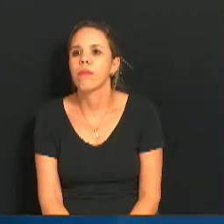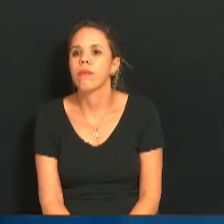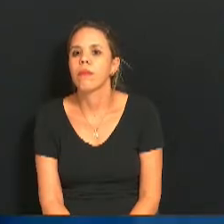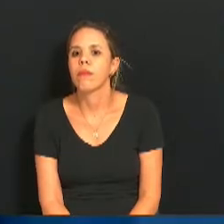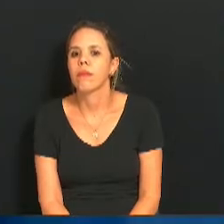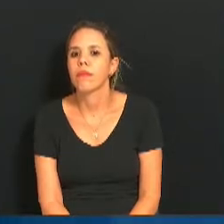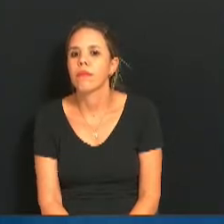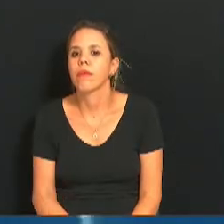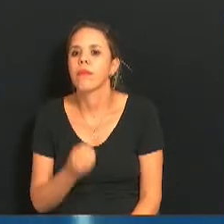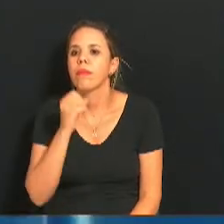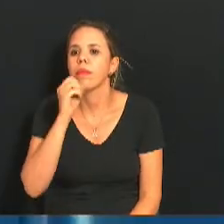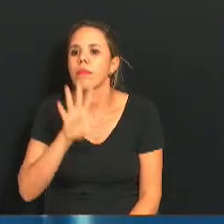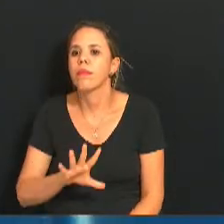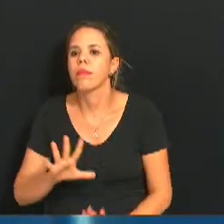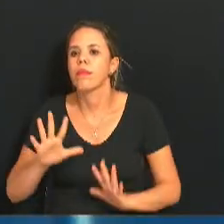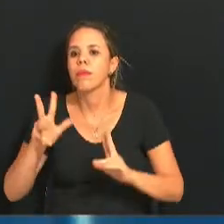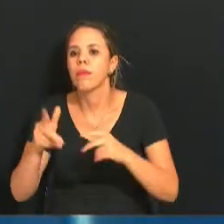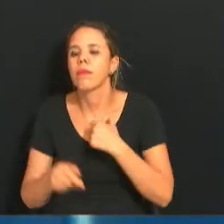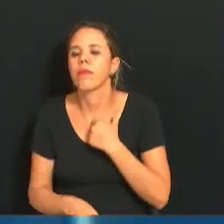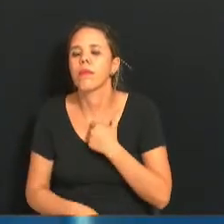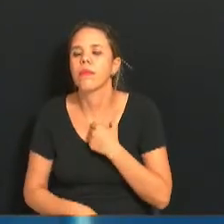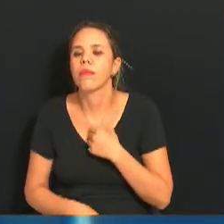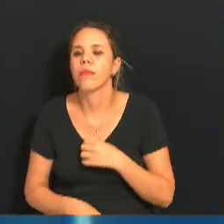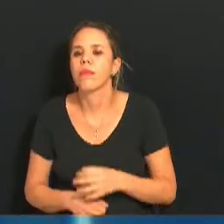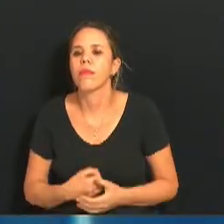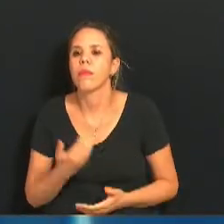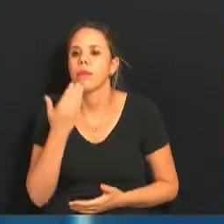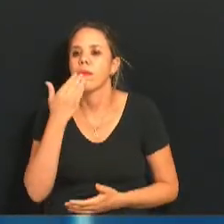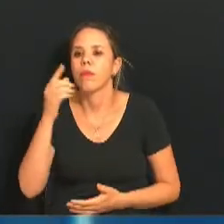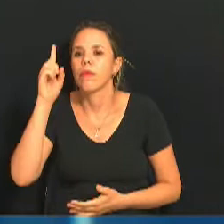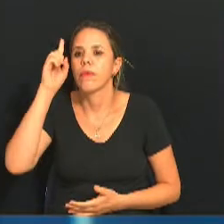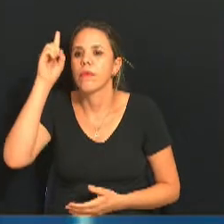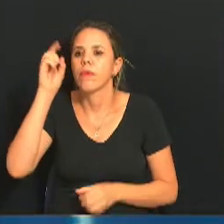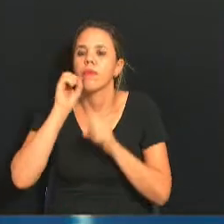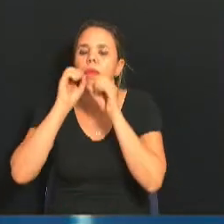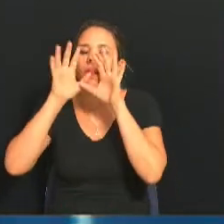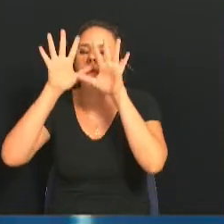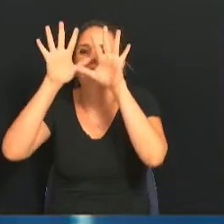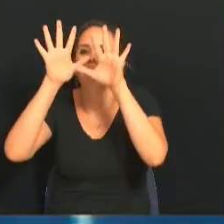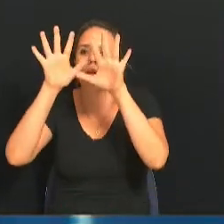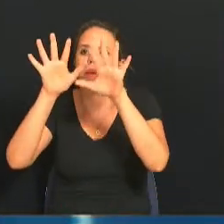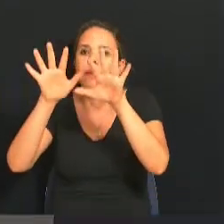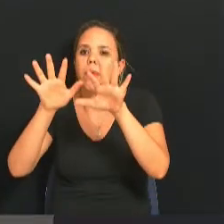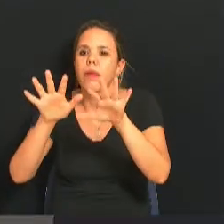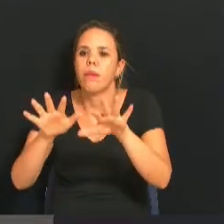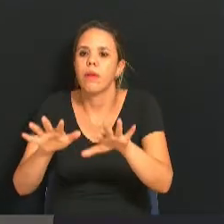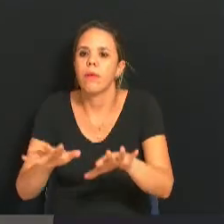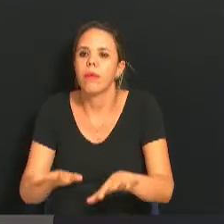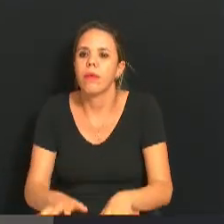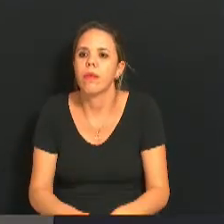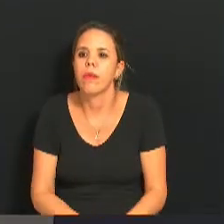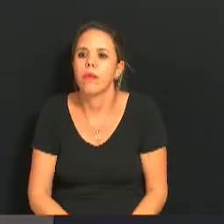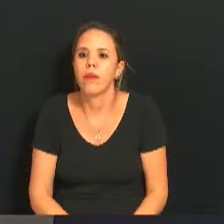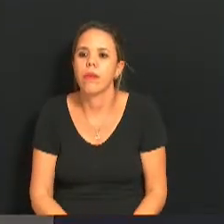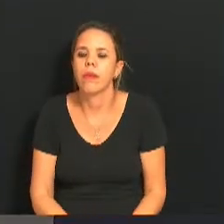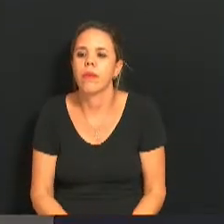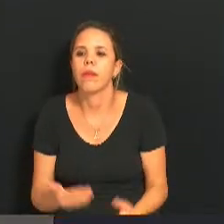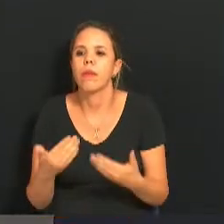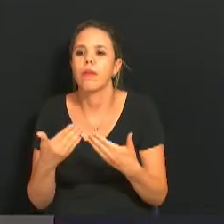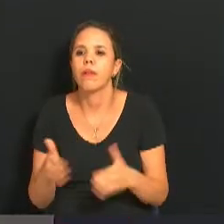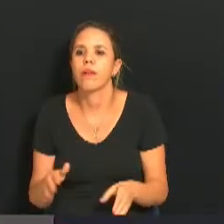a roupa rasga toda todas as irmãs Deus as bênçãos conseguir está